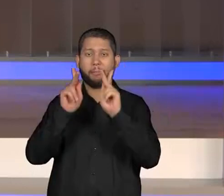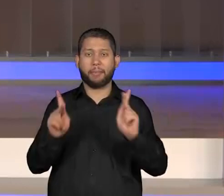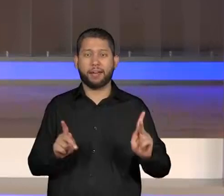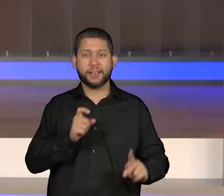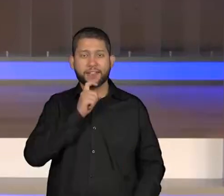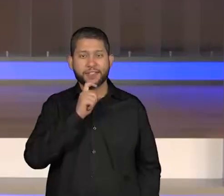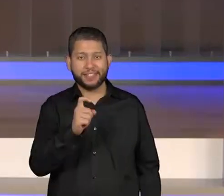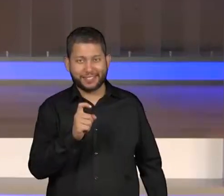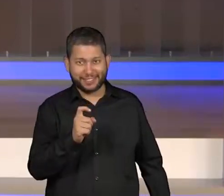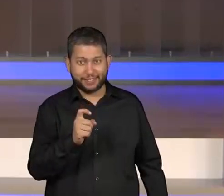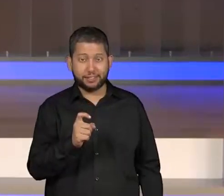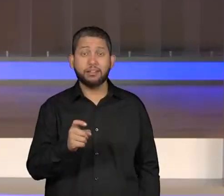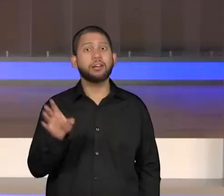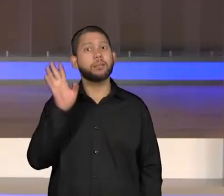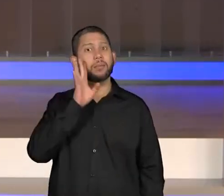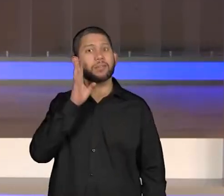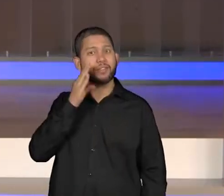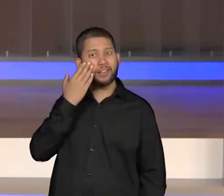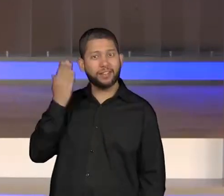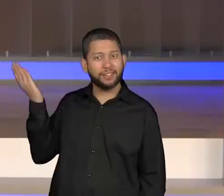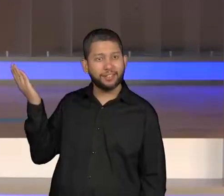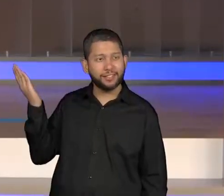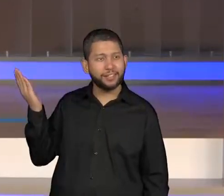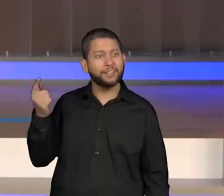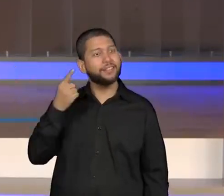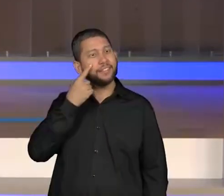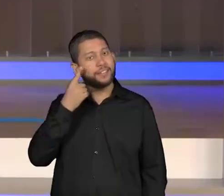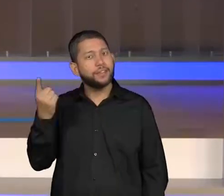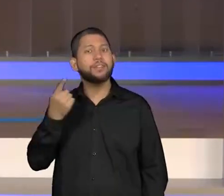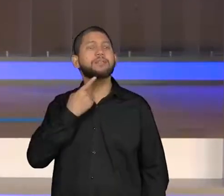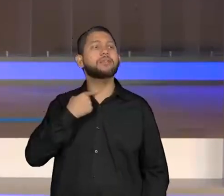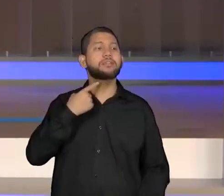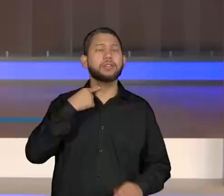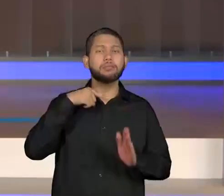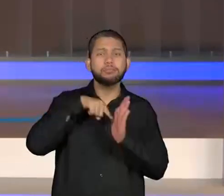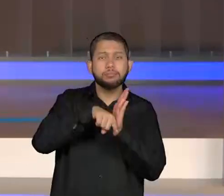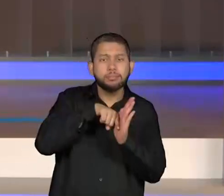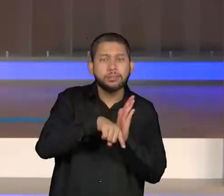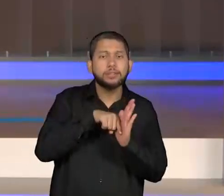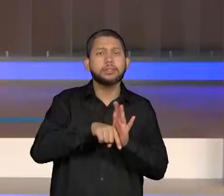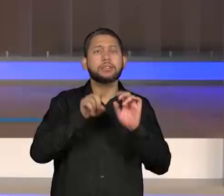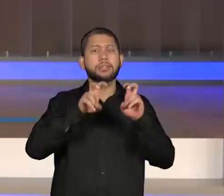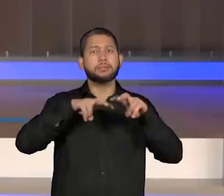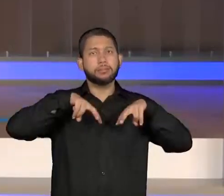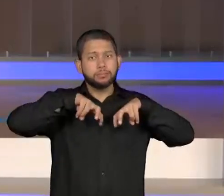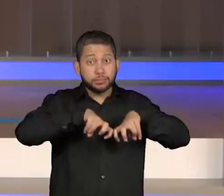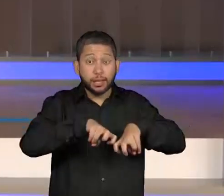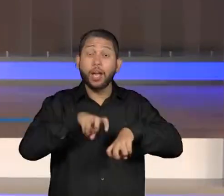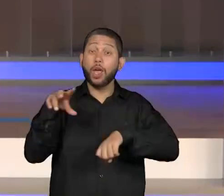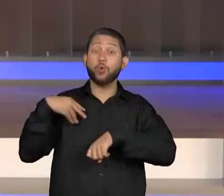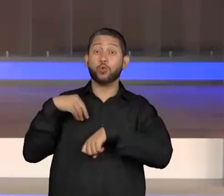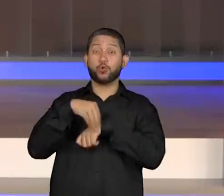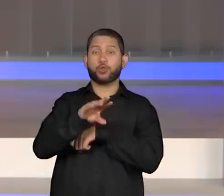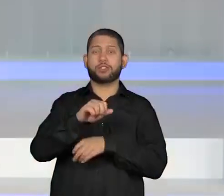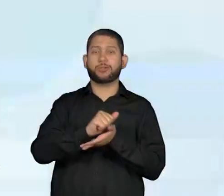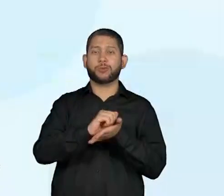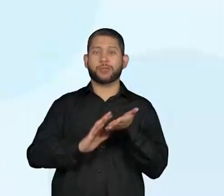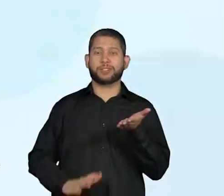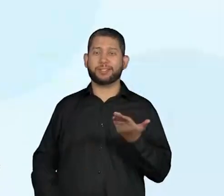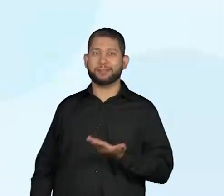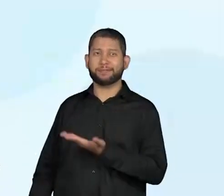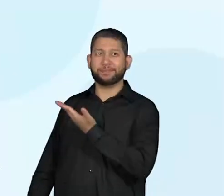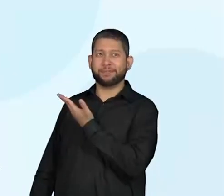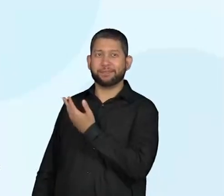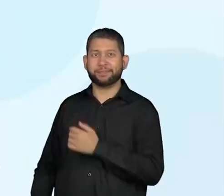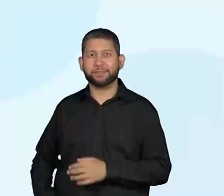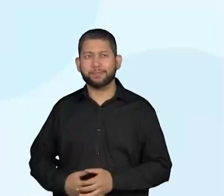Muito legal, né? E para vocês continuarem aí, se aprofundarem mais sobre esse tema, eu vou deixar uma sugestão de atividade para vocês. Olha